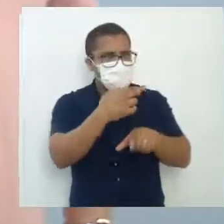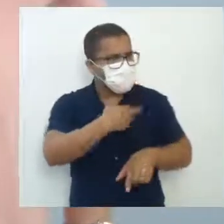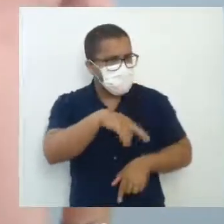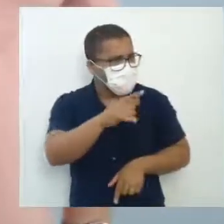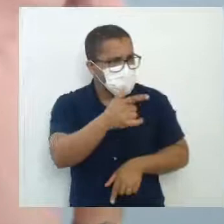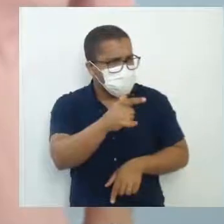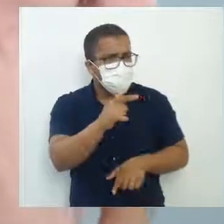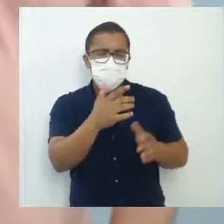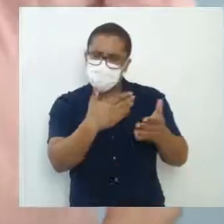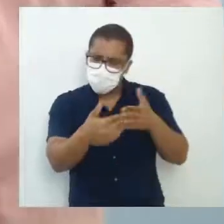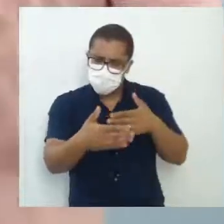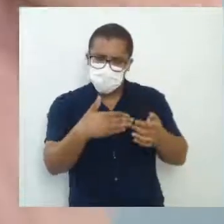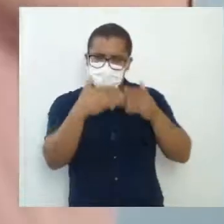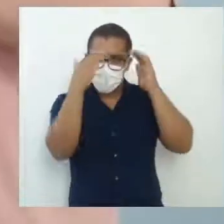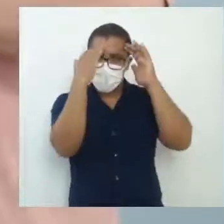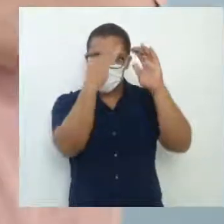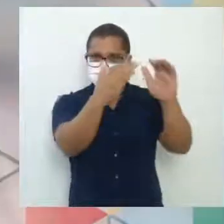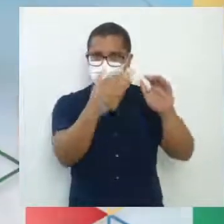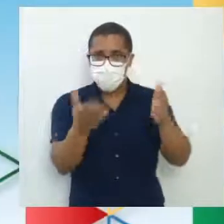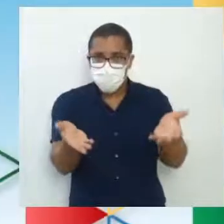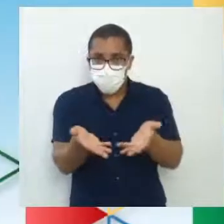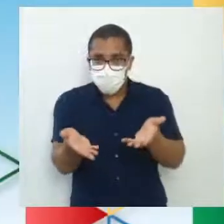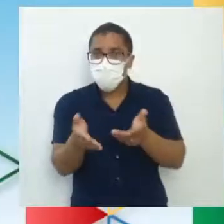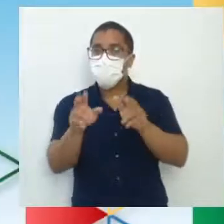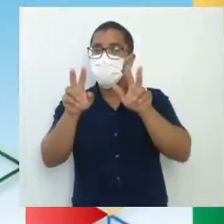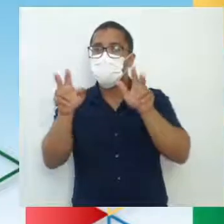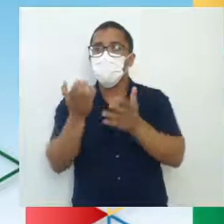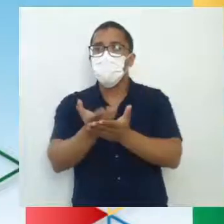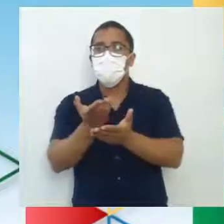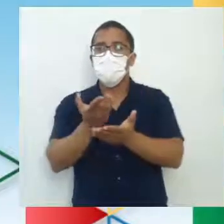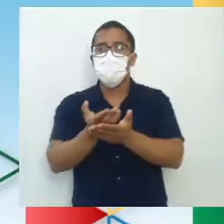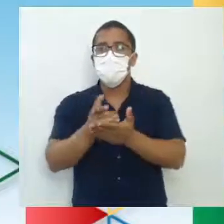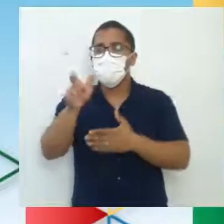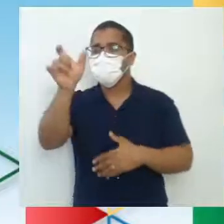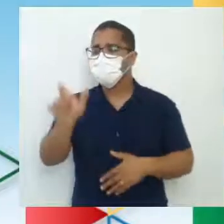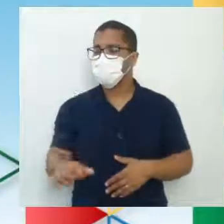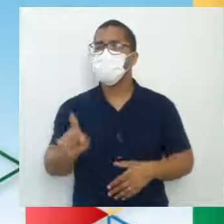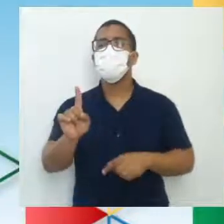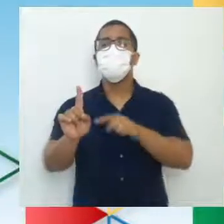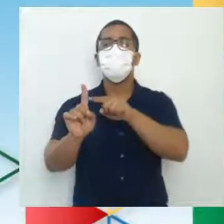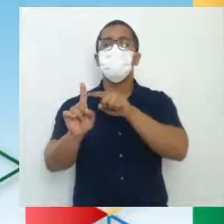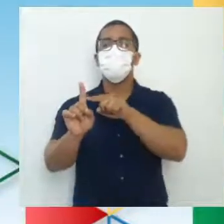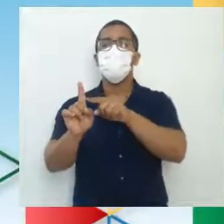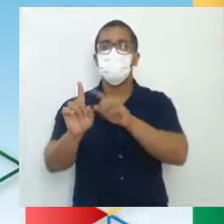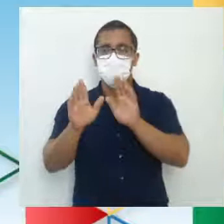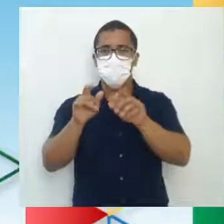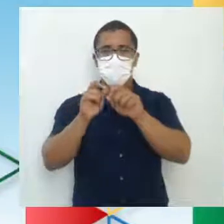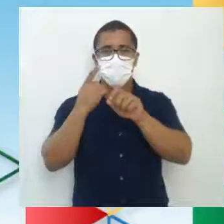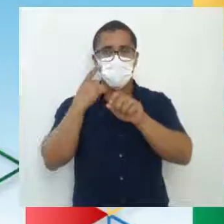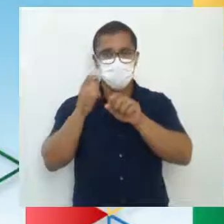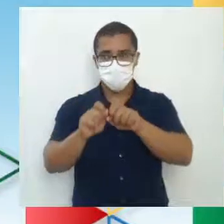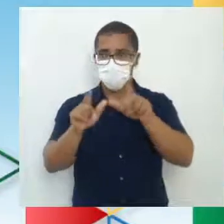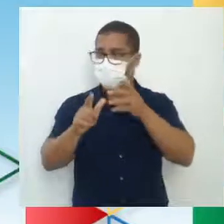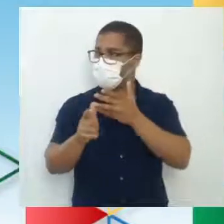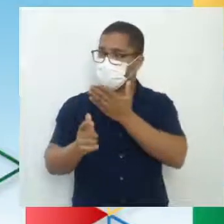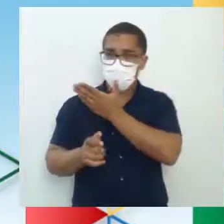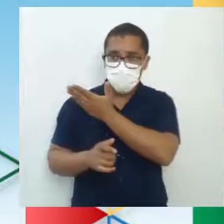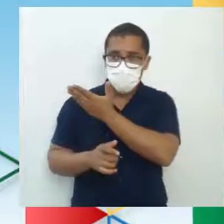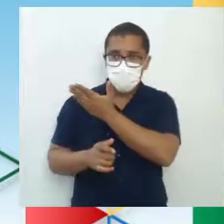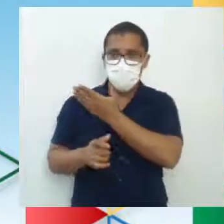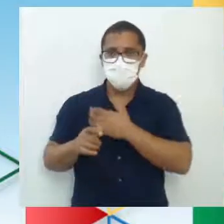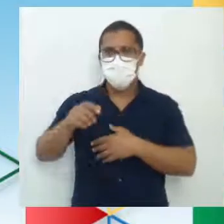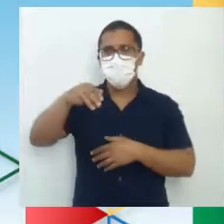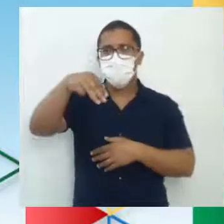Então, vamos agora ver o tema da aula de hoje. A pessoa homenageada é, como há na tela, nós temos aqui